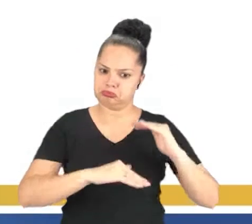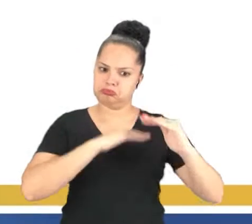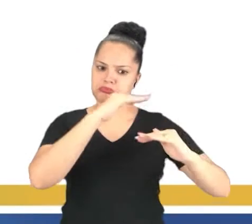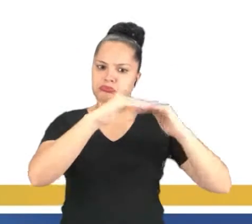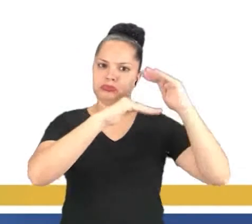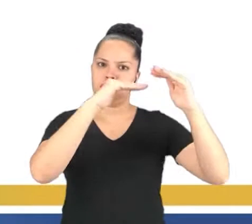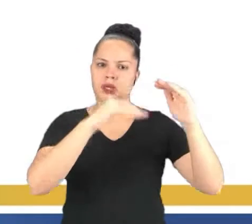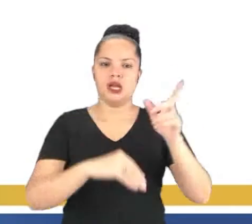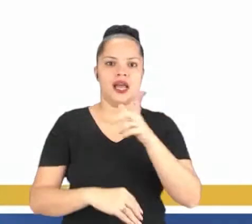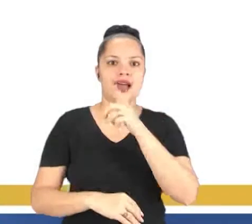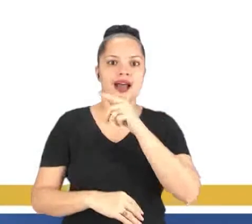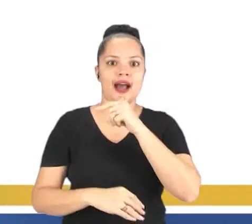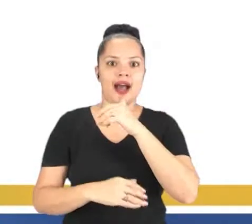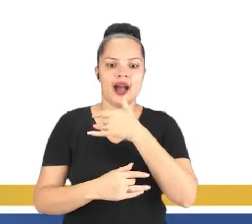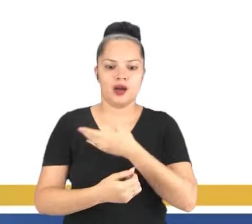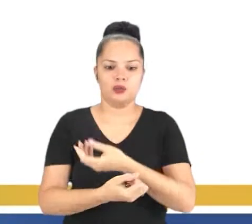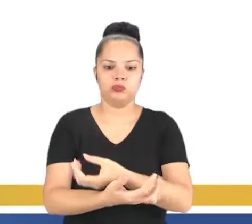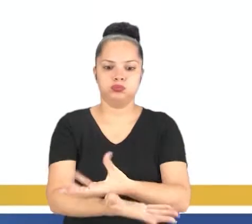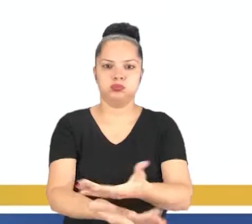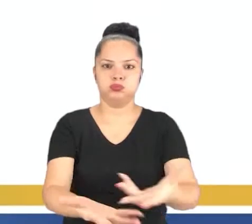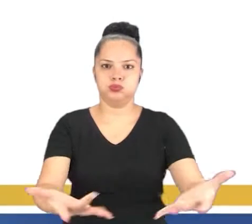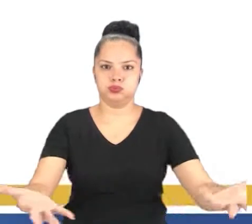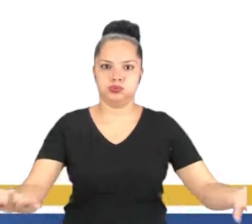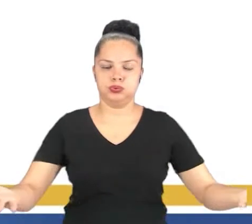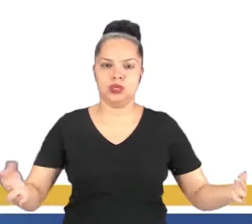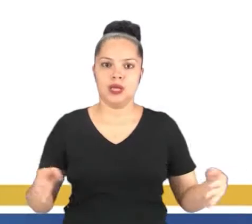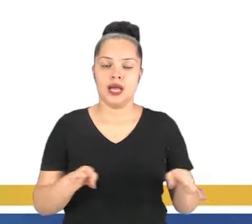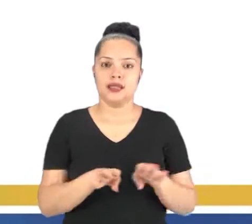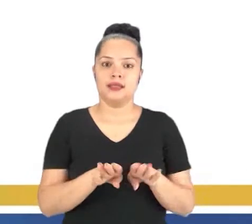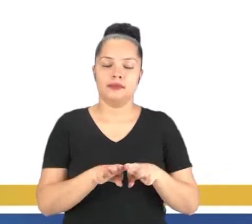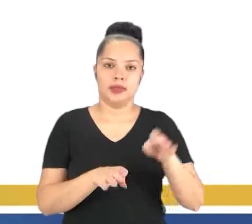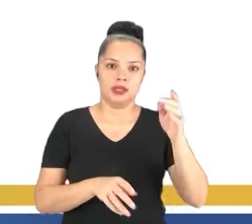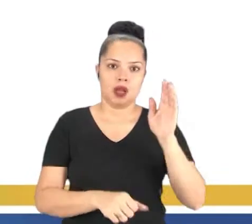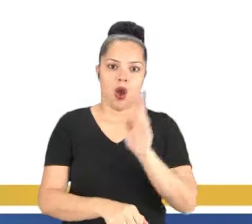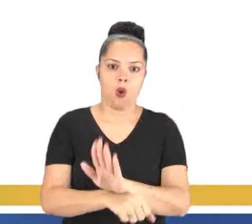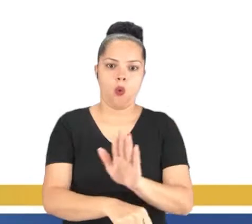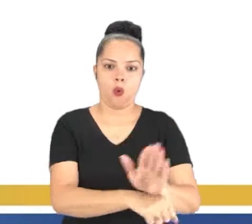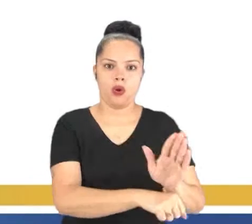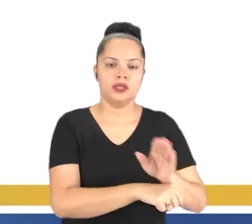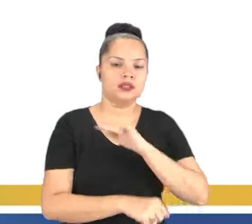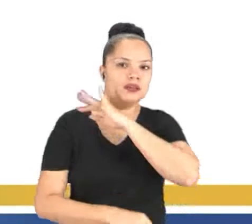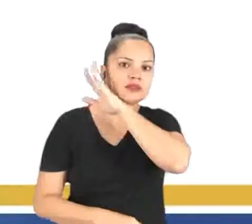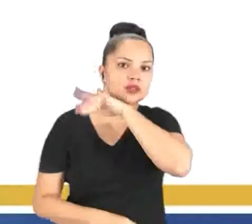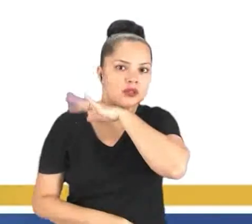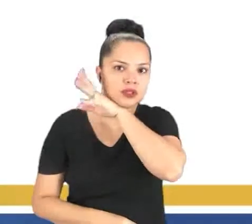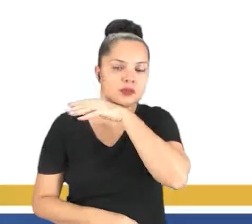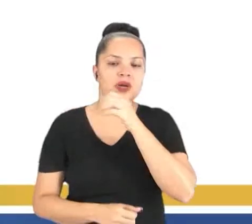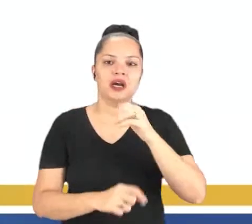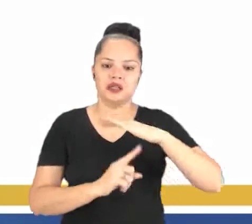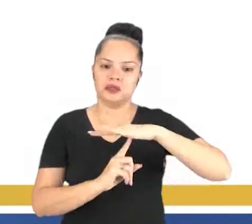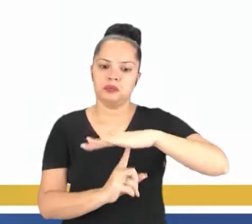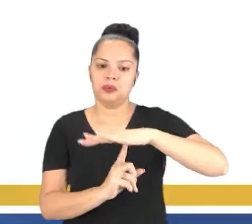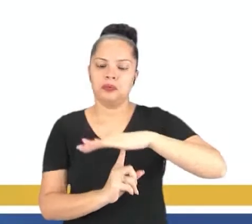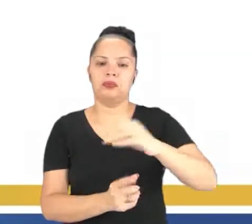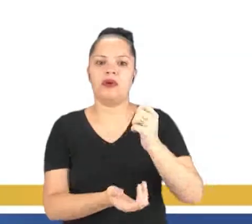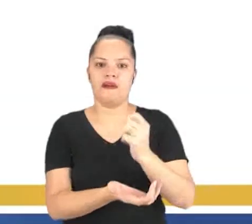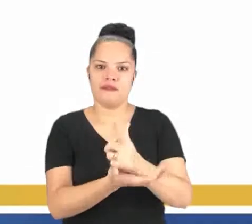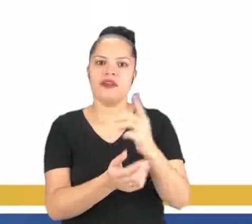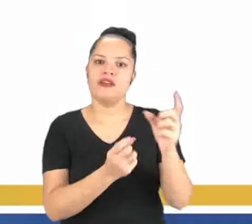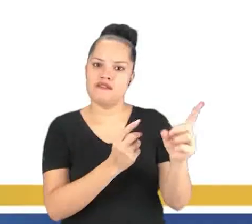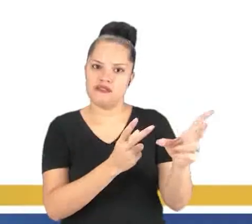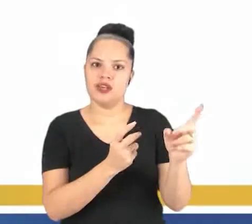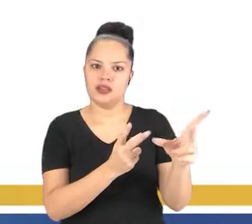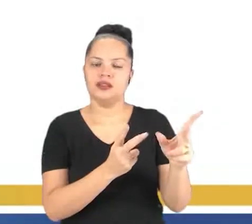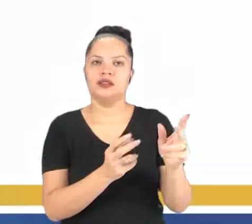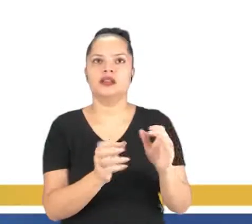o terreno em Descanso né É de uma criação de animais e também praticavam o comércio e a